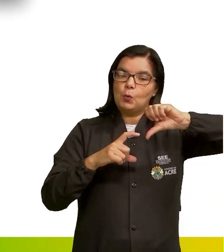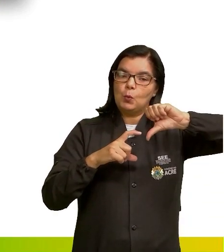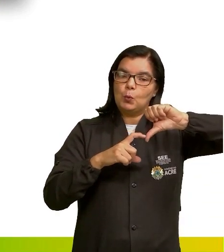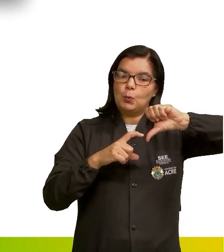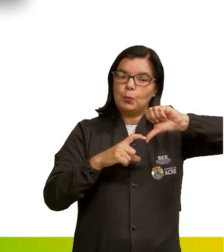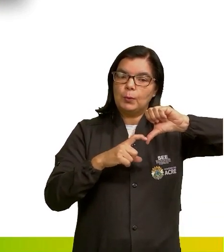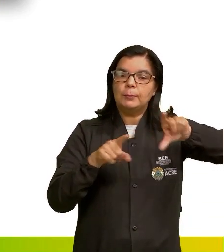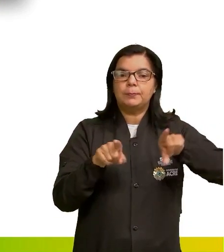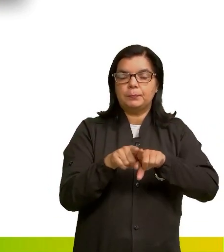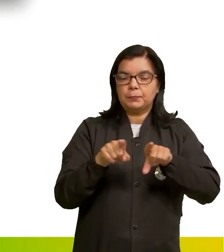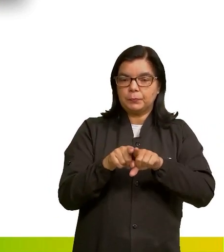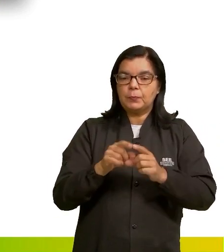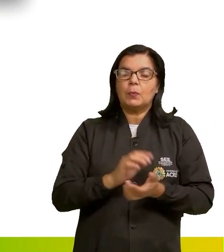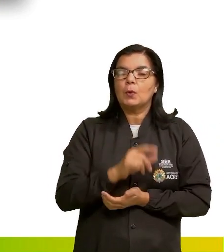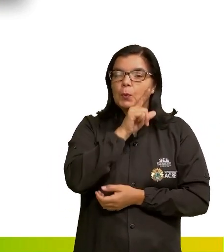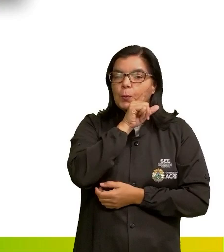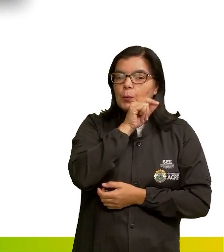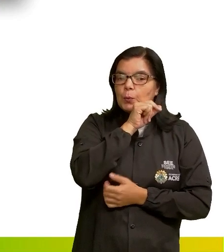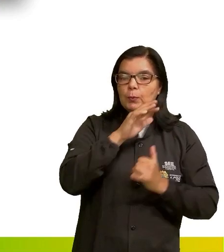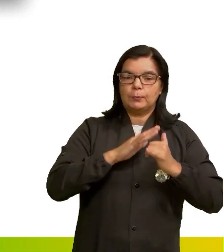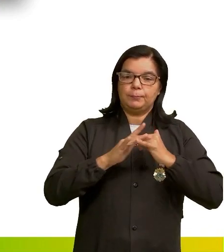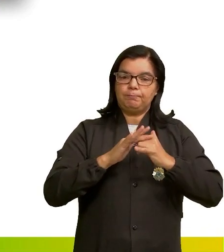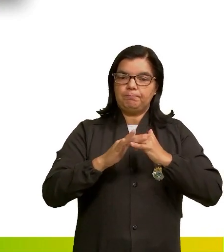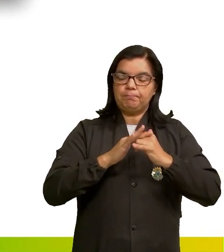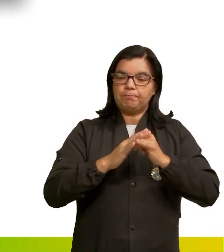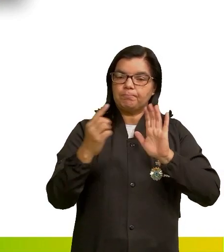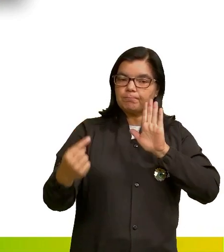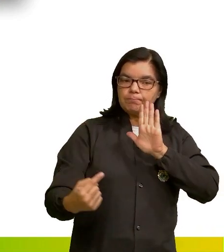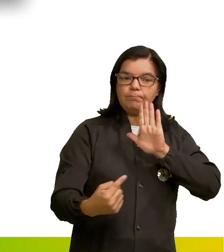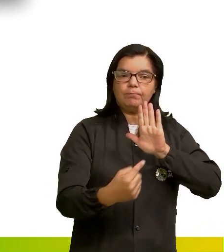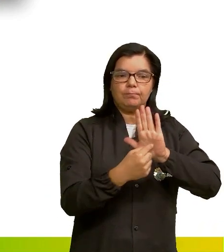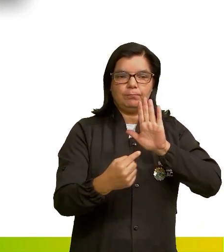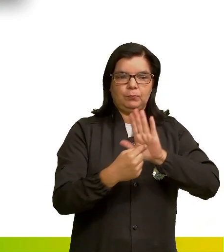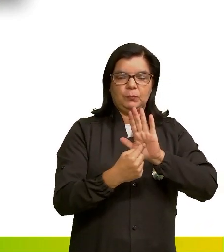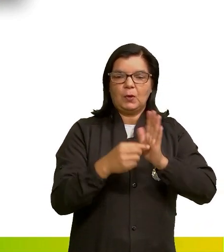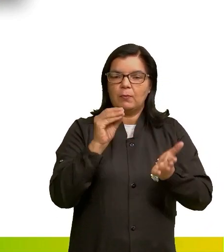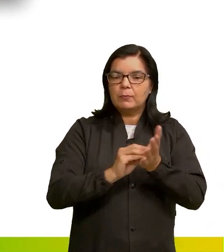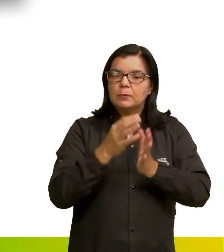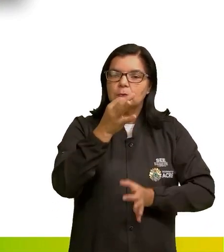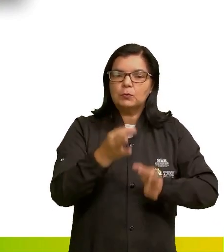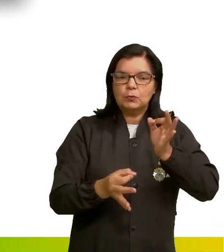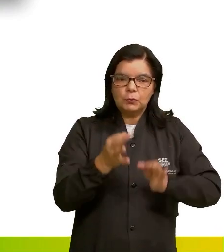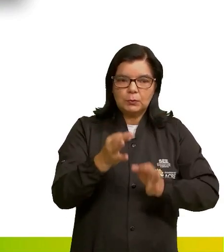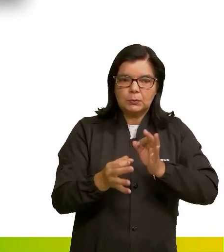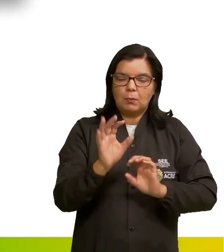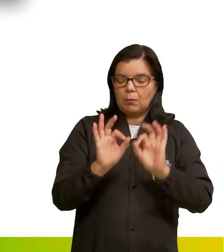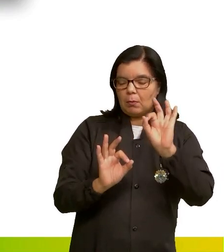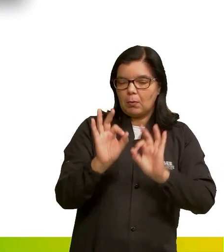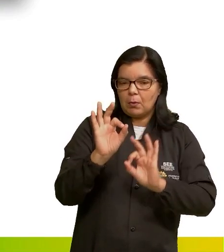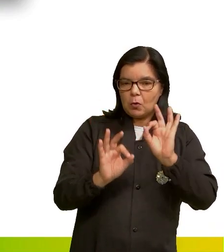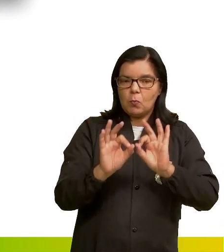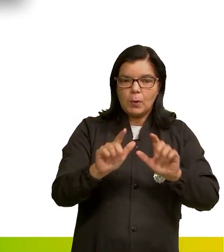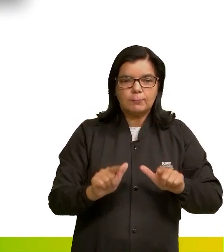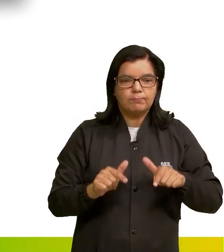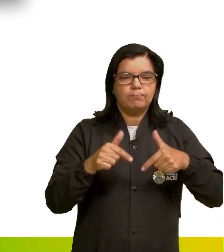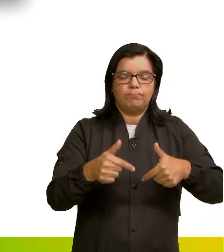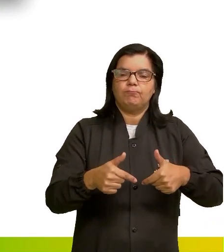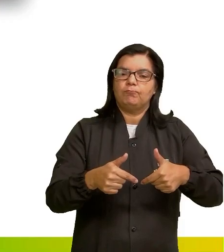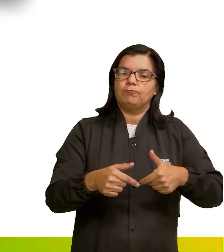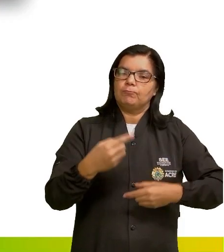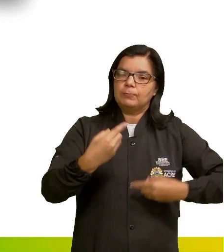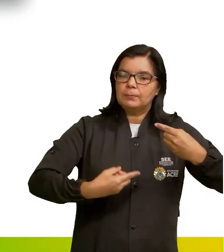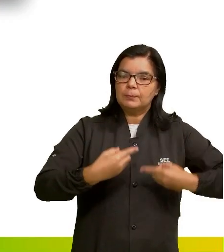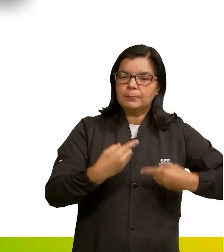antigo Twitter, e YouTube para denunciar injustiças, organizar campanhas e